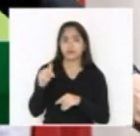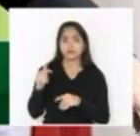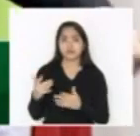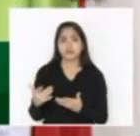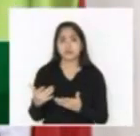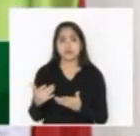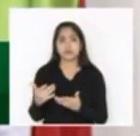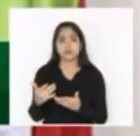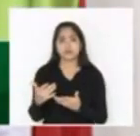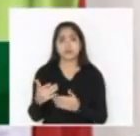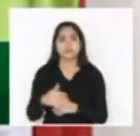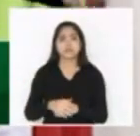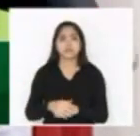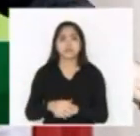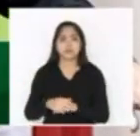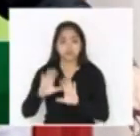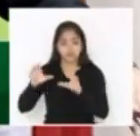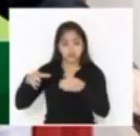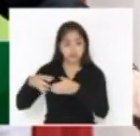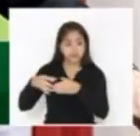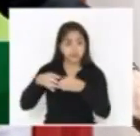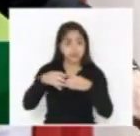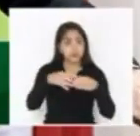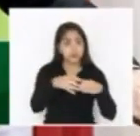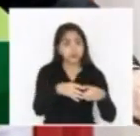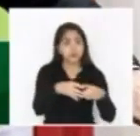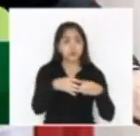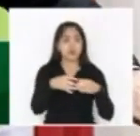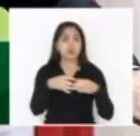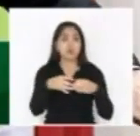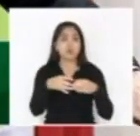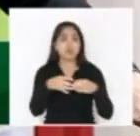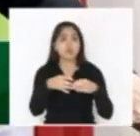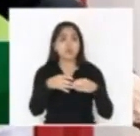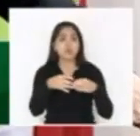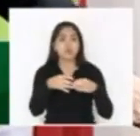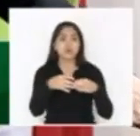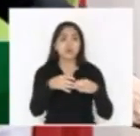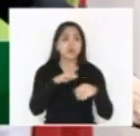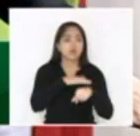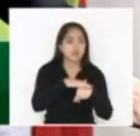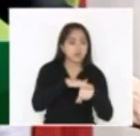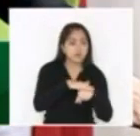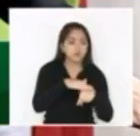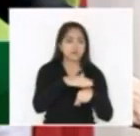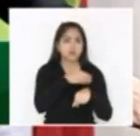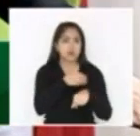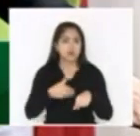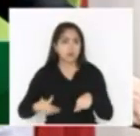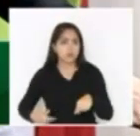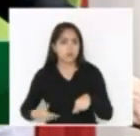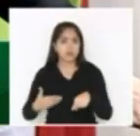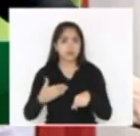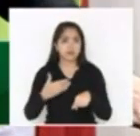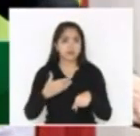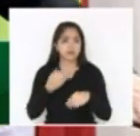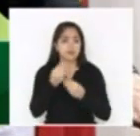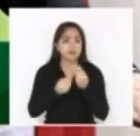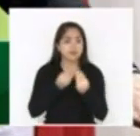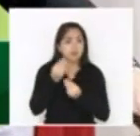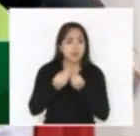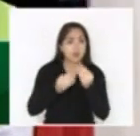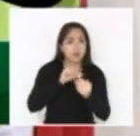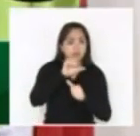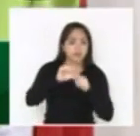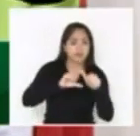tinham que vir em comitiva, falar com o governador para decidir a reforma de uma